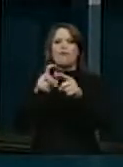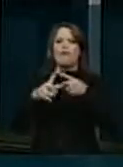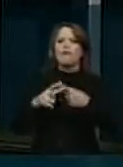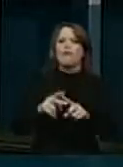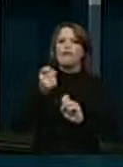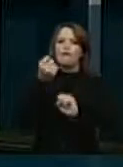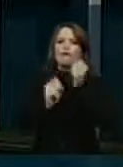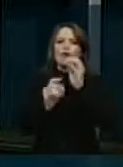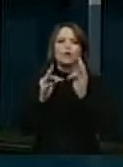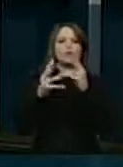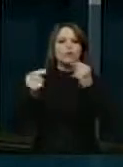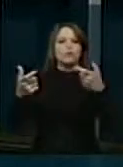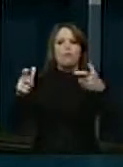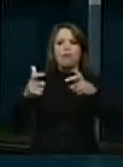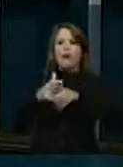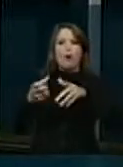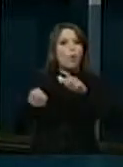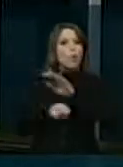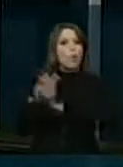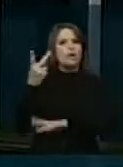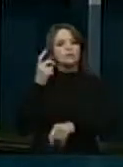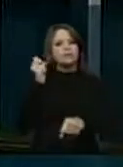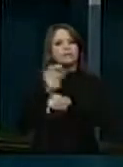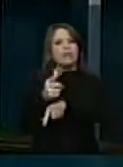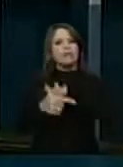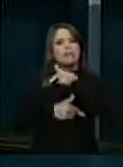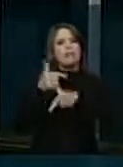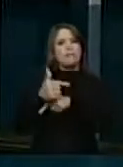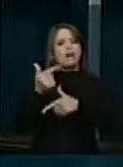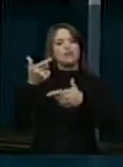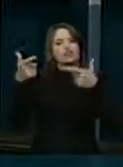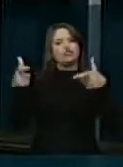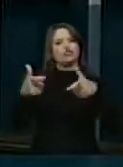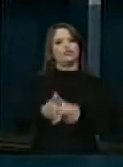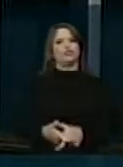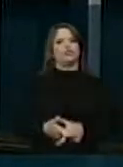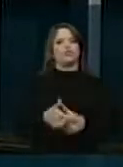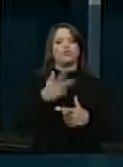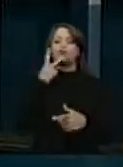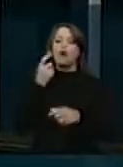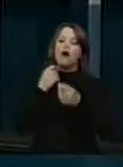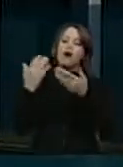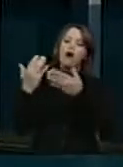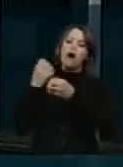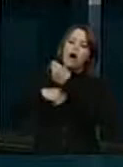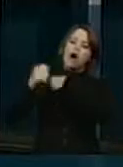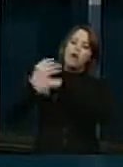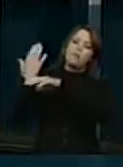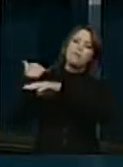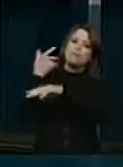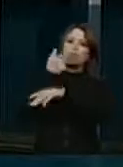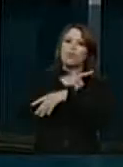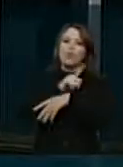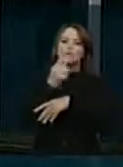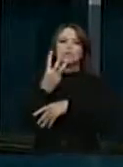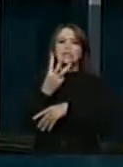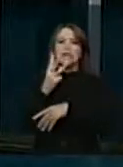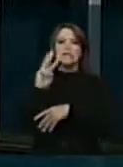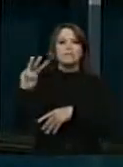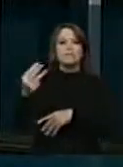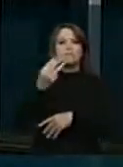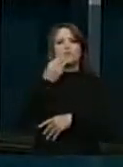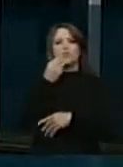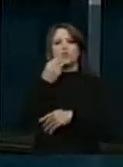resultando isso na queda dos empregos, porque nós tínhamos uma expectativa no ano passado, por exemplo, de alcançar 3 milhões